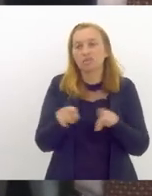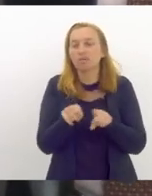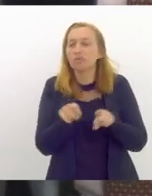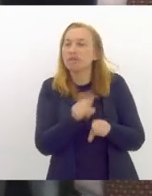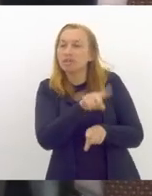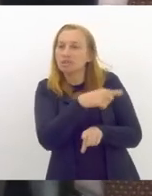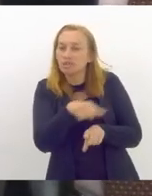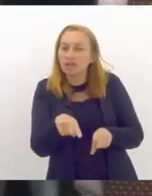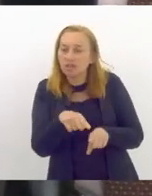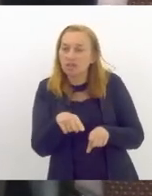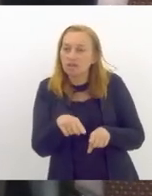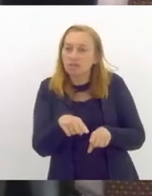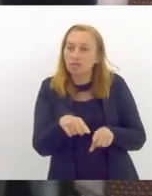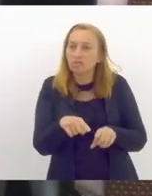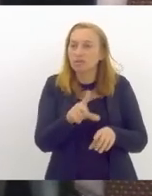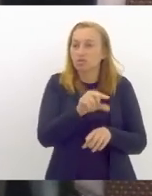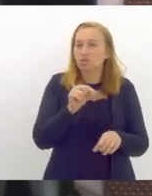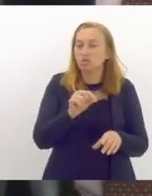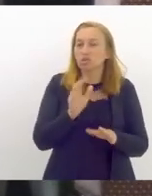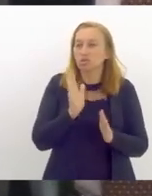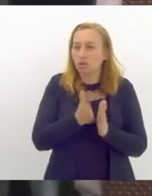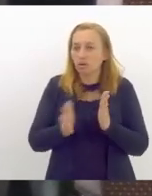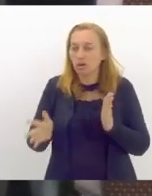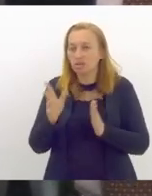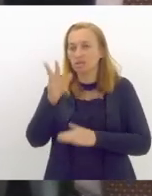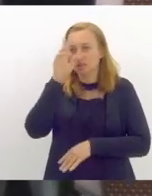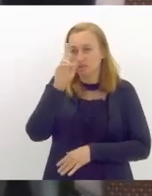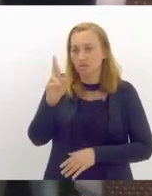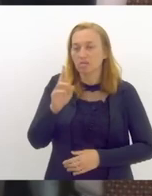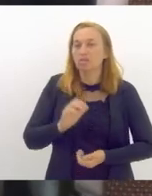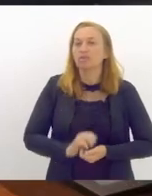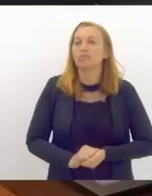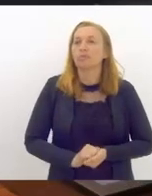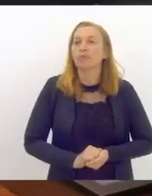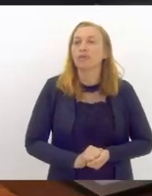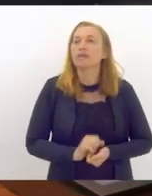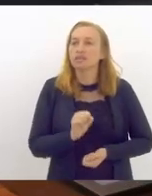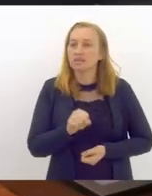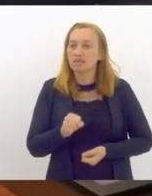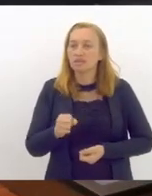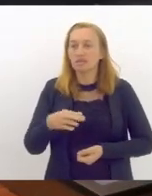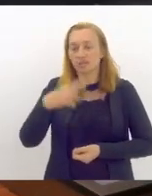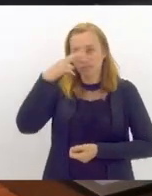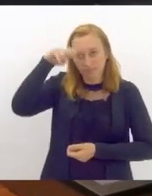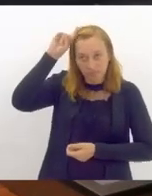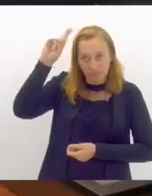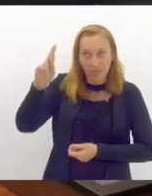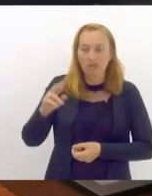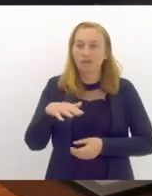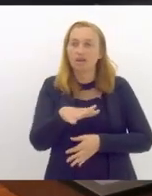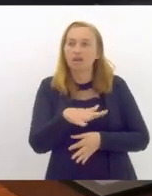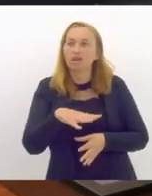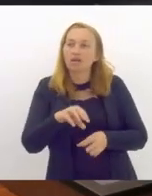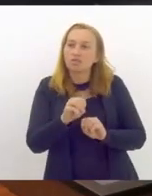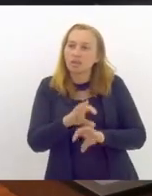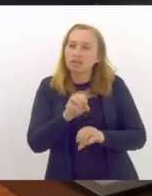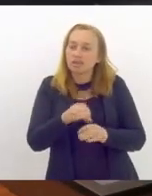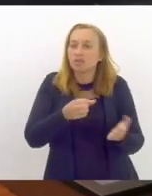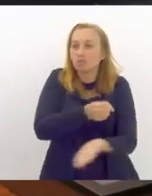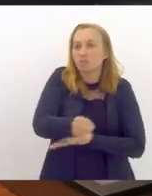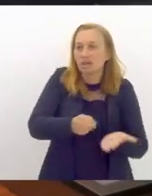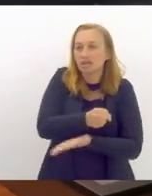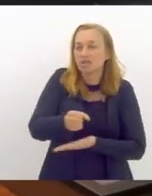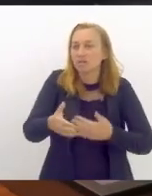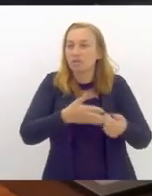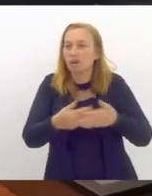decisão só uma questão de o início que é uma resolução da Secretaria de Educação Básica que pode ser revogada